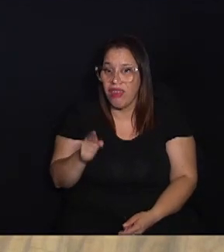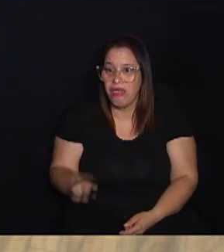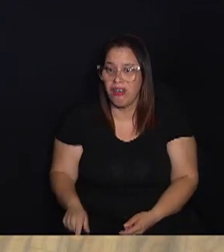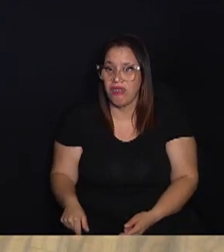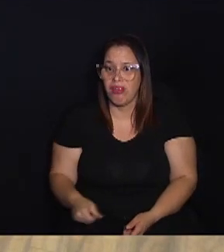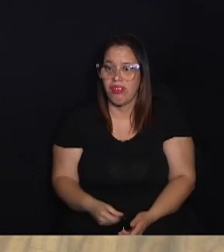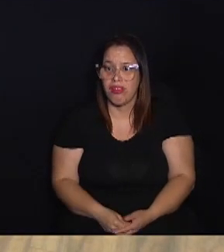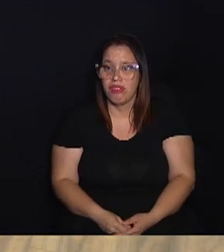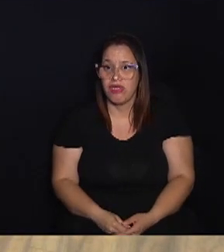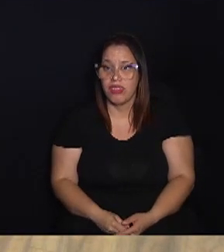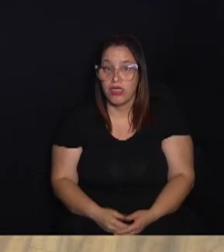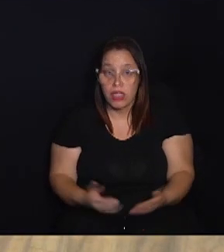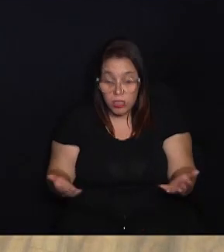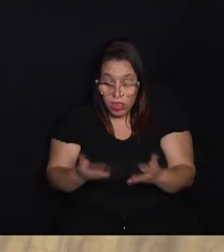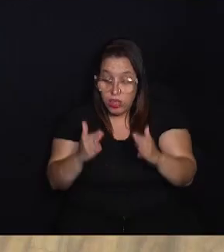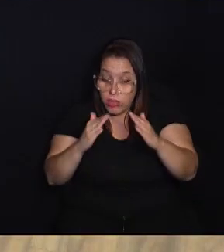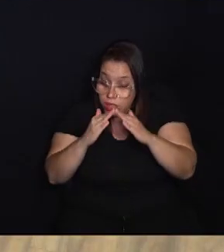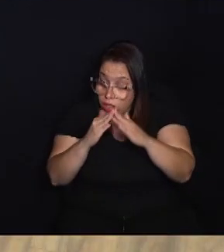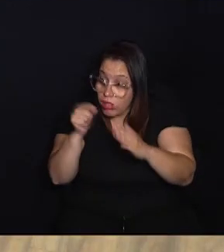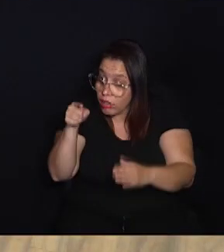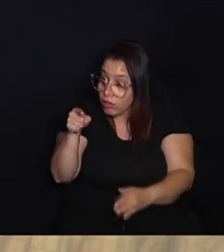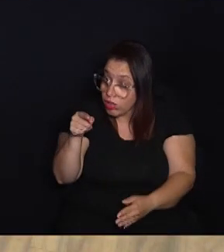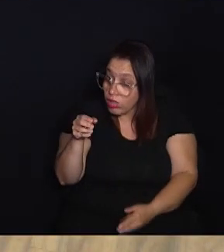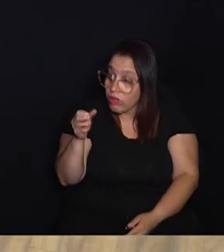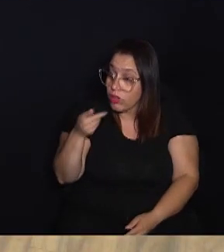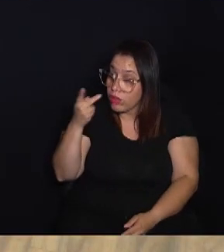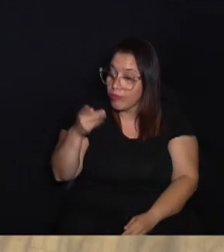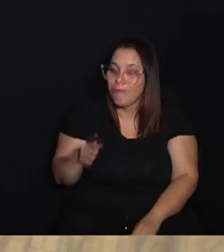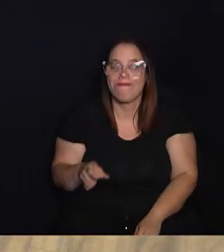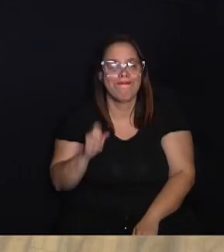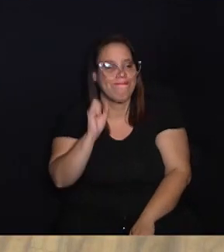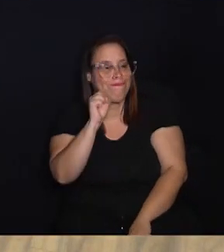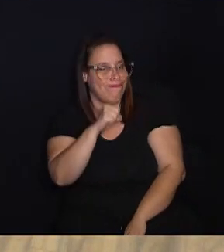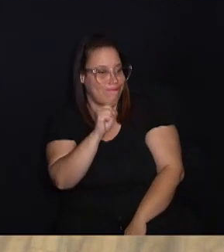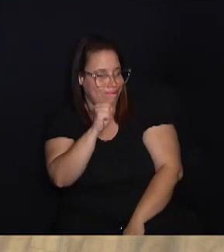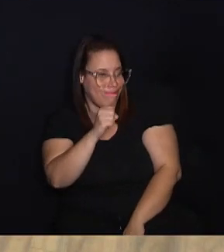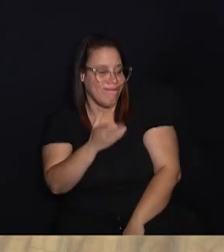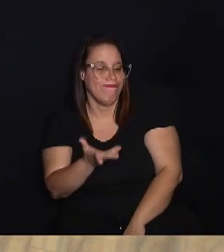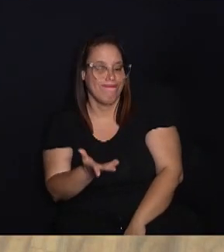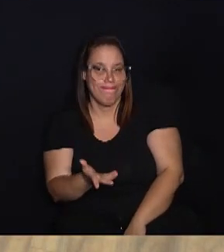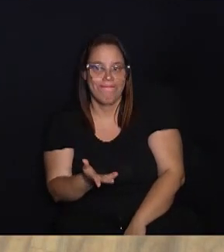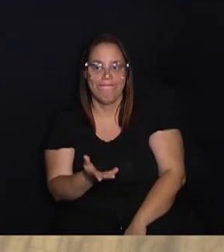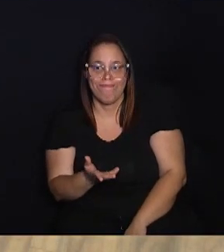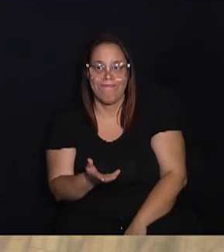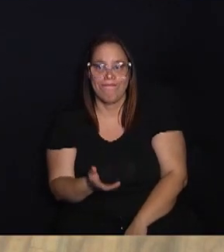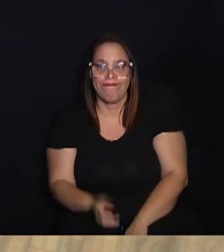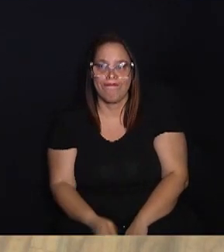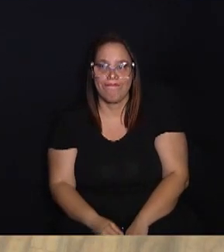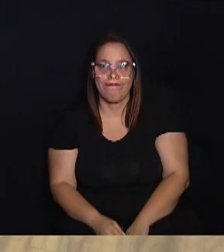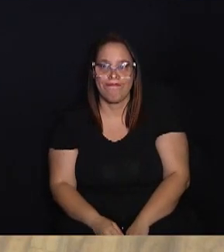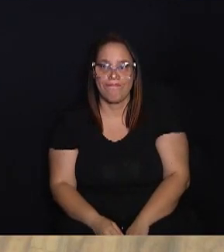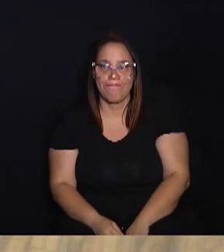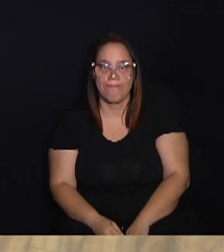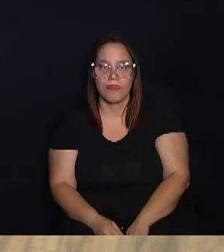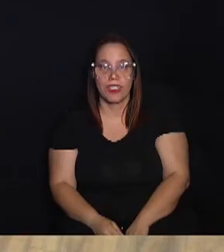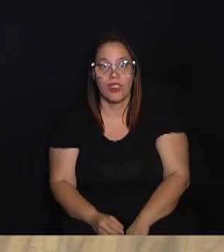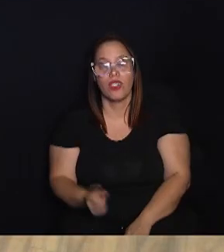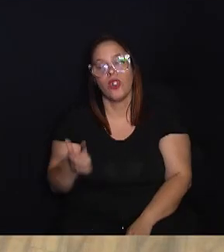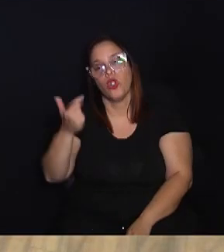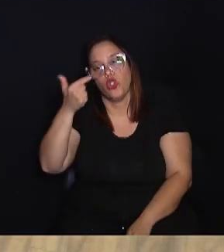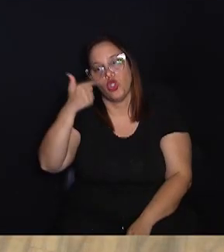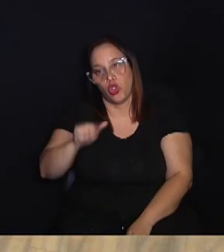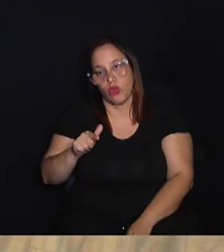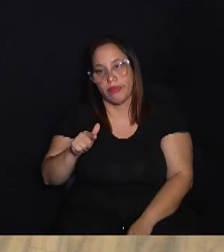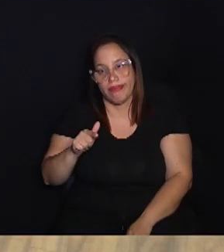essa iniciação dentro de casa que o Rossini citou? Passa, mas eu vou mais uma vez colocar